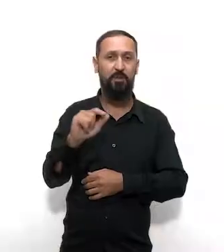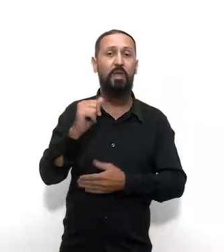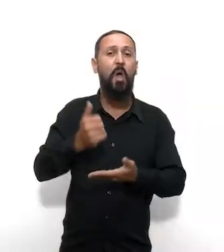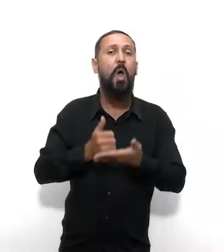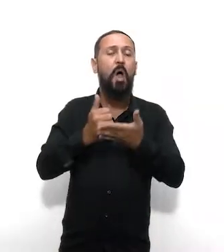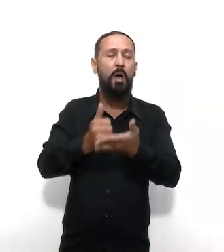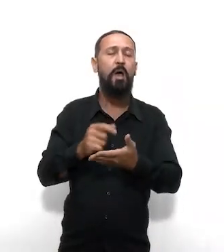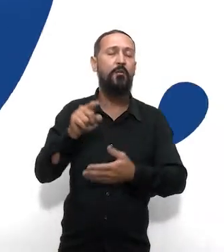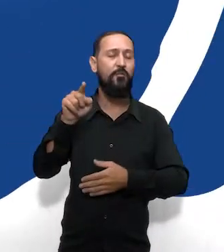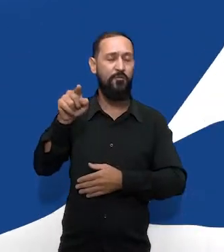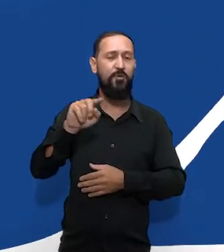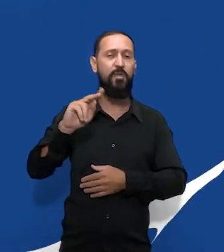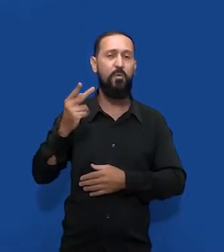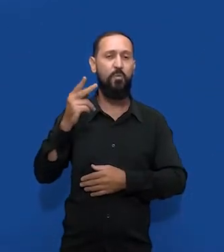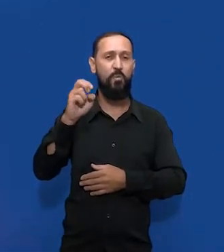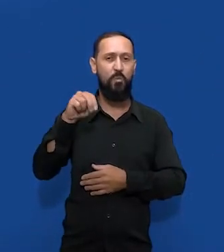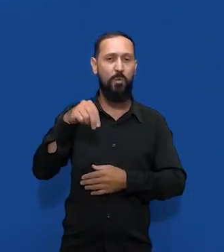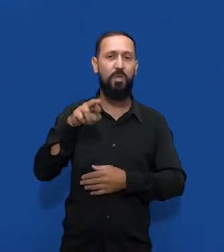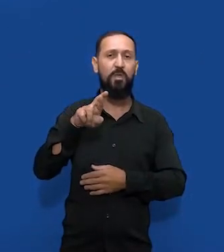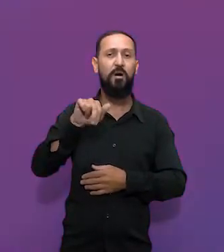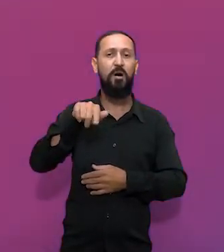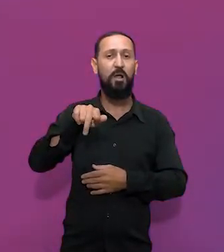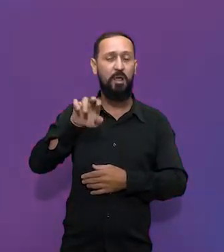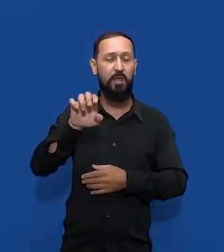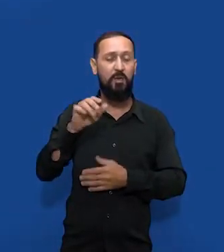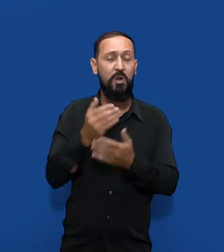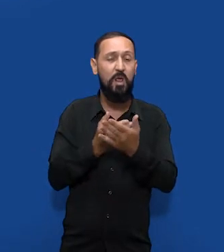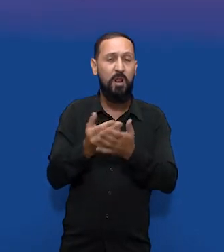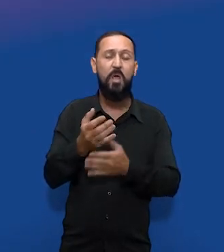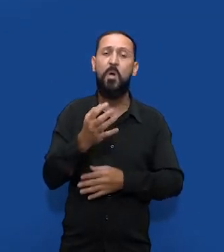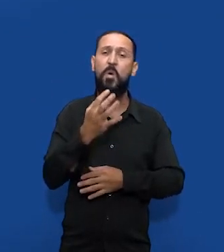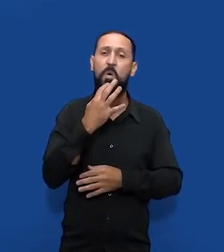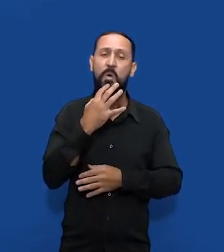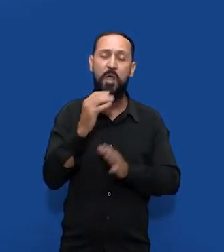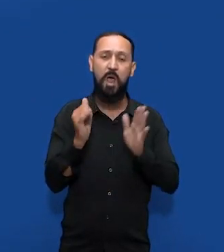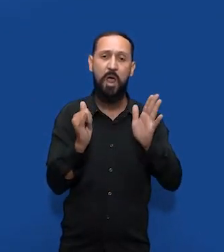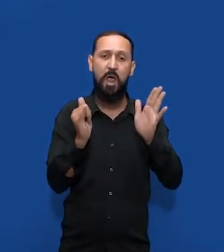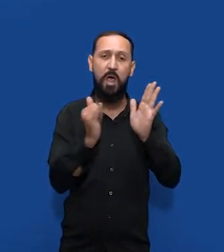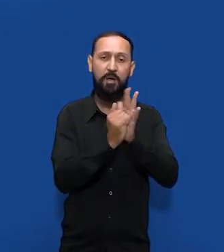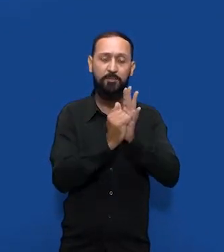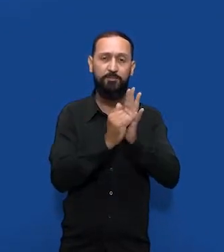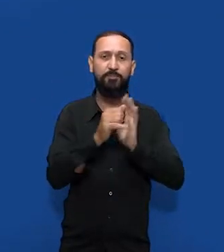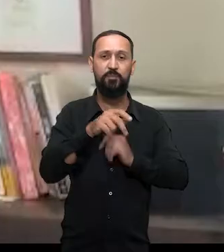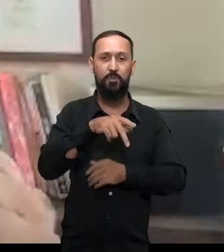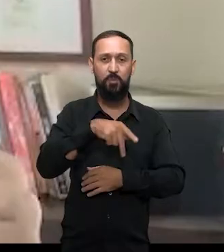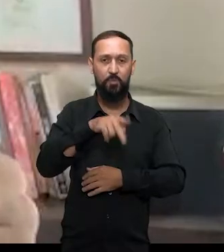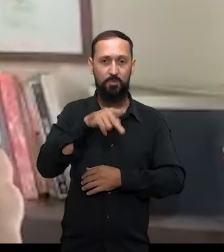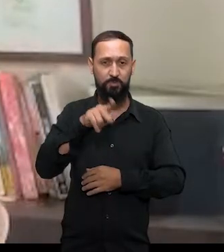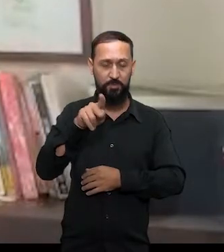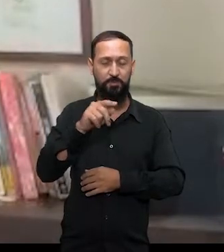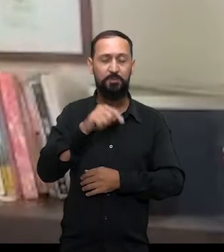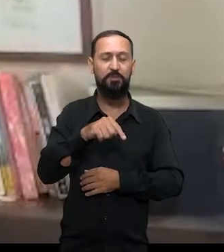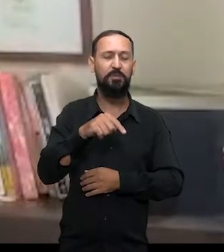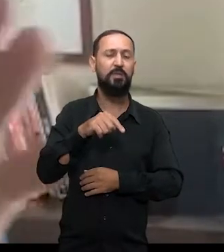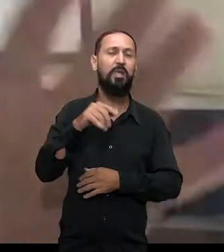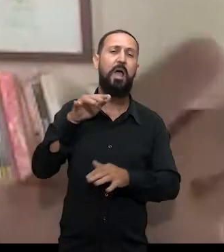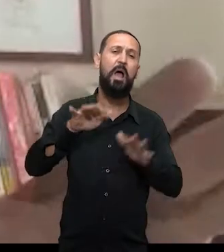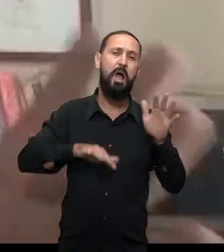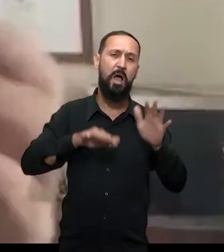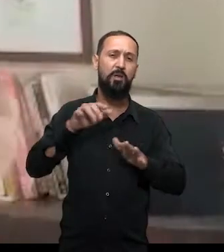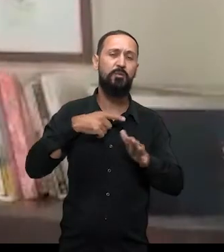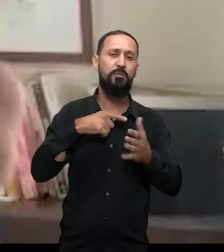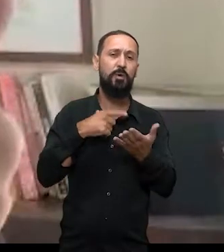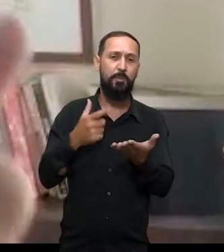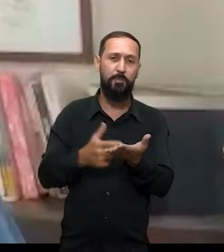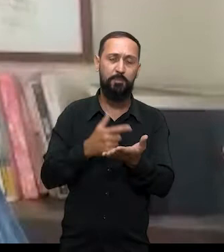graças ao nosso querido Henrique Spengler. Quando o Henrique conheceu a iconografia Cajuel-Guaicuru, que deve ter